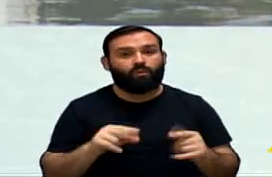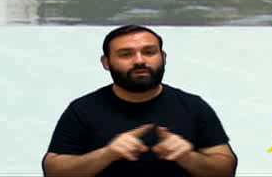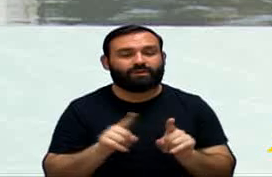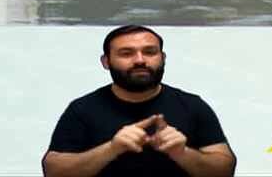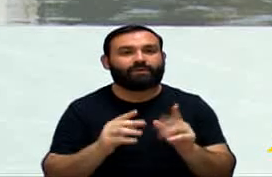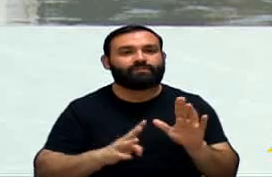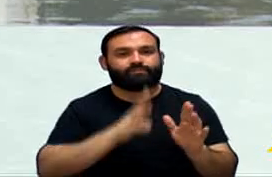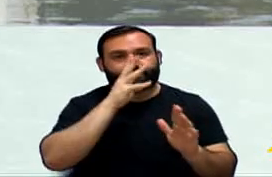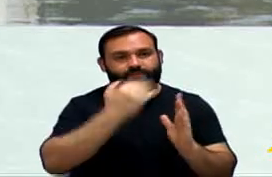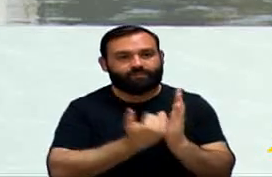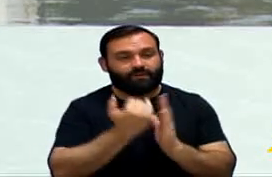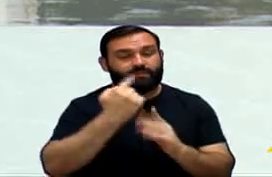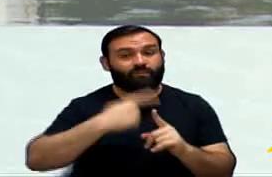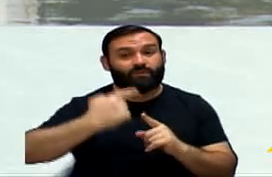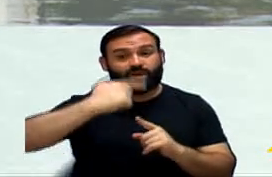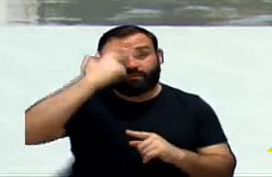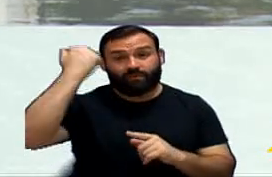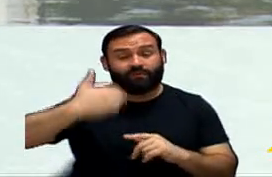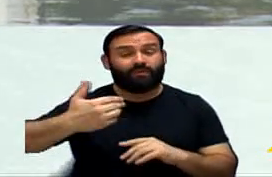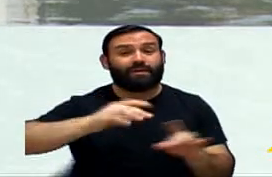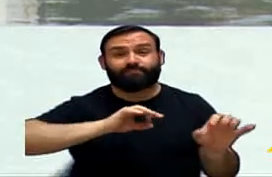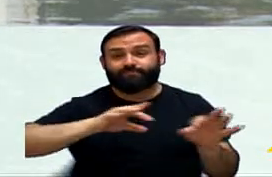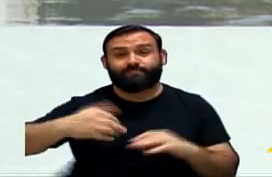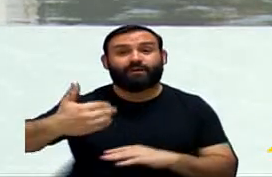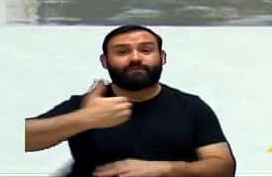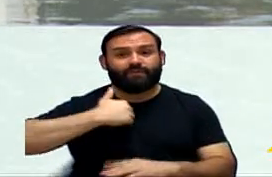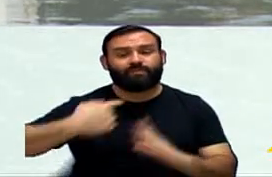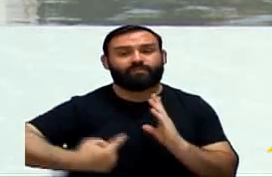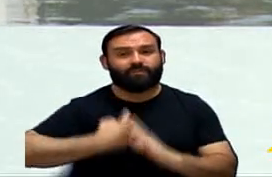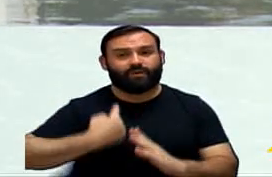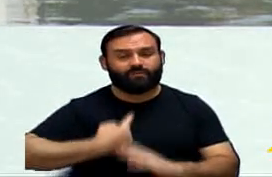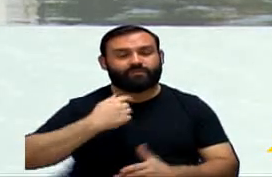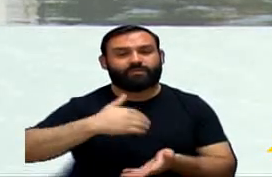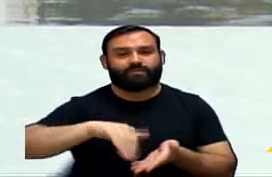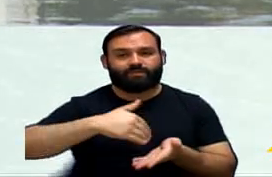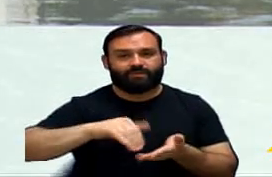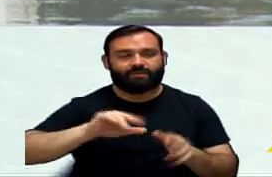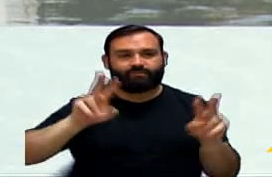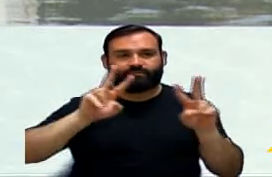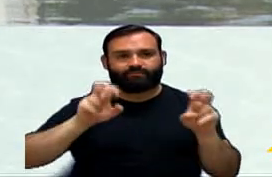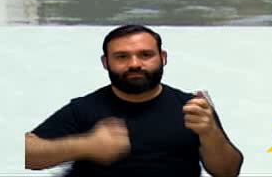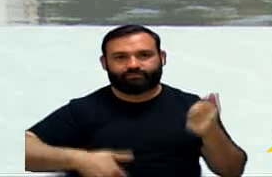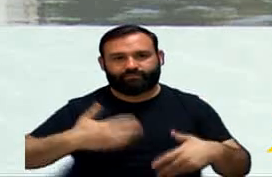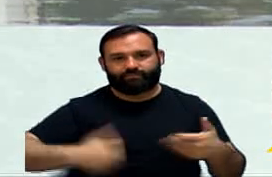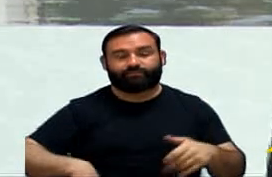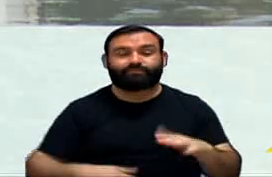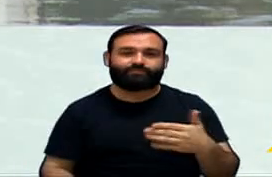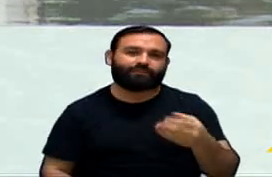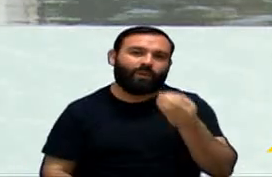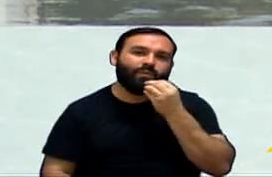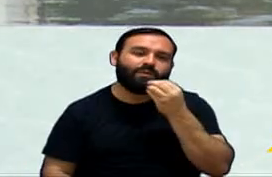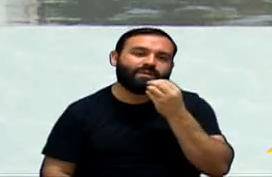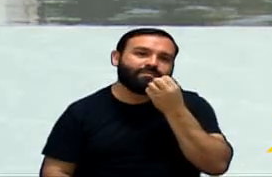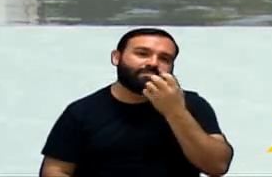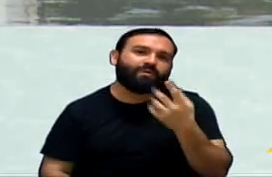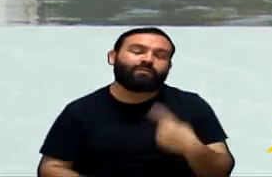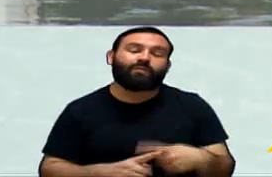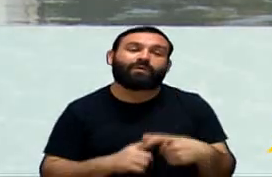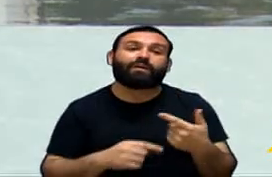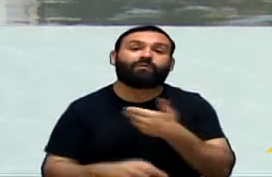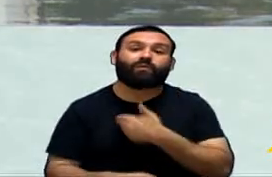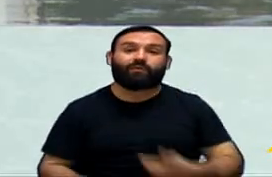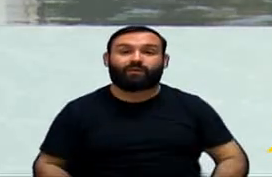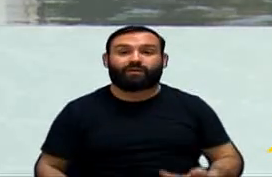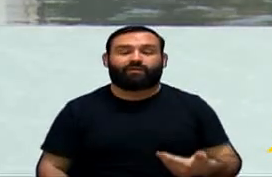incisiva porque estamos sendo procurados constantemente no nosso gabinete a respeito desse assunto então uma oportunidade aí também para o poder